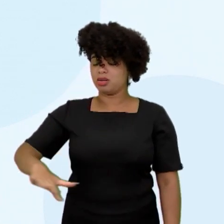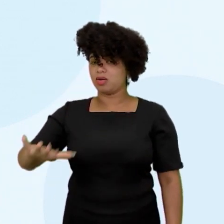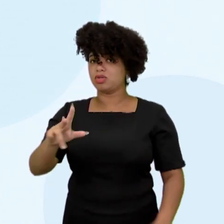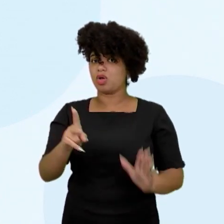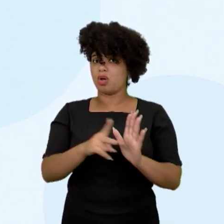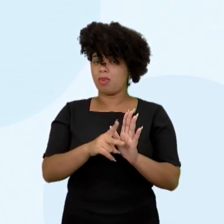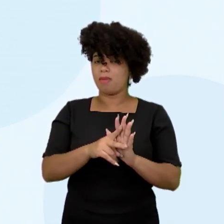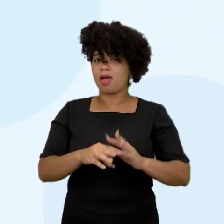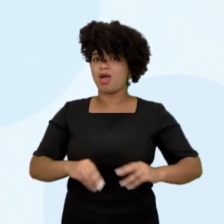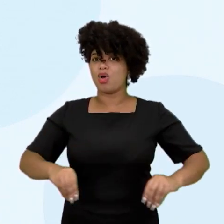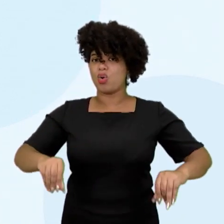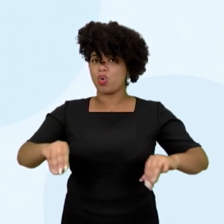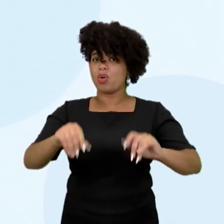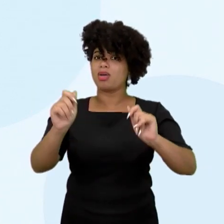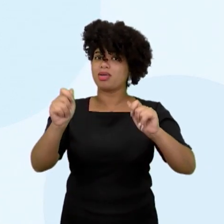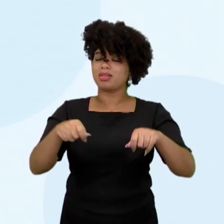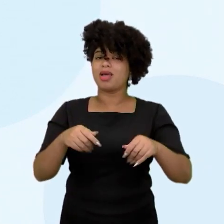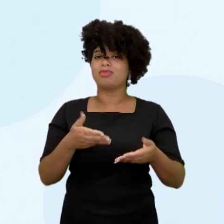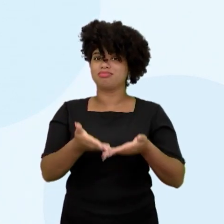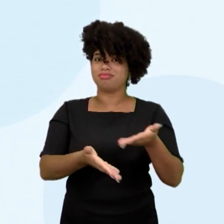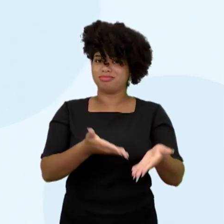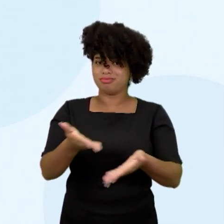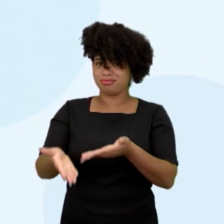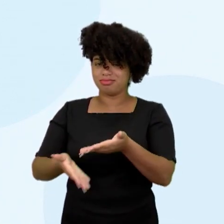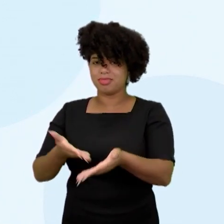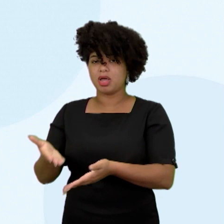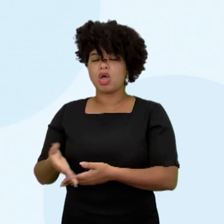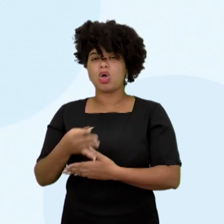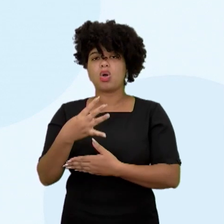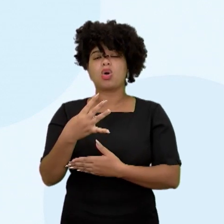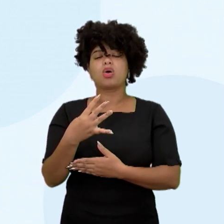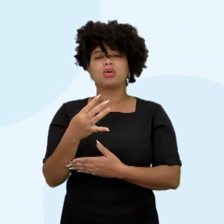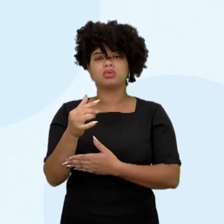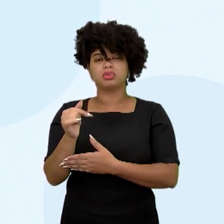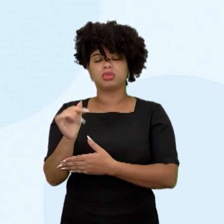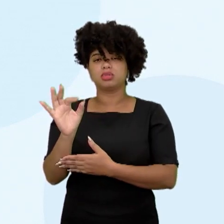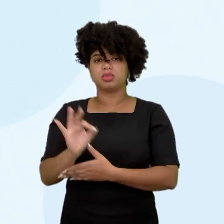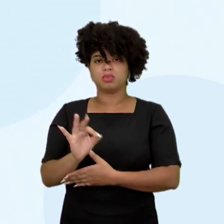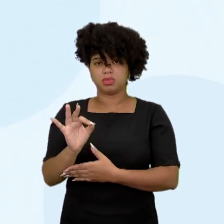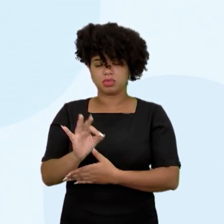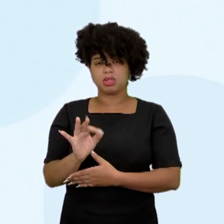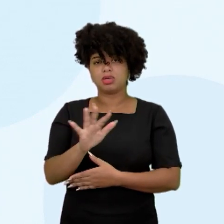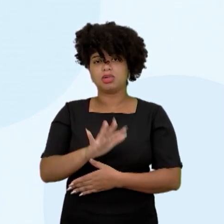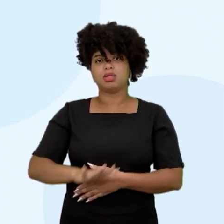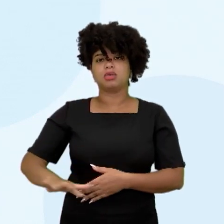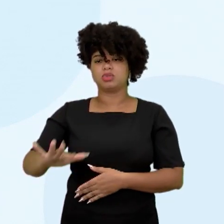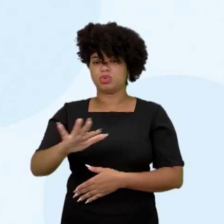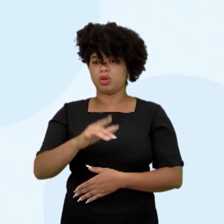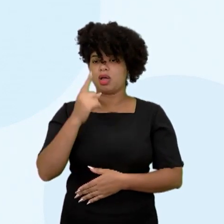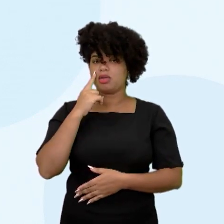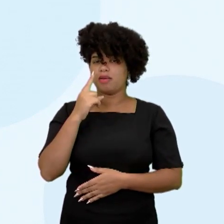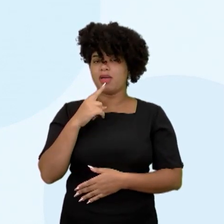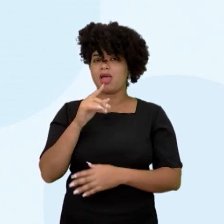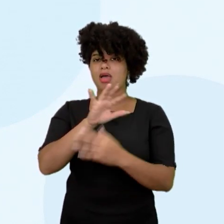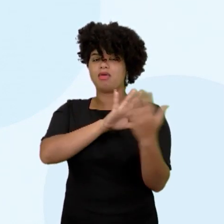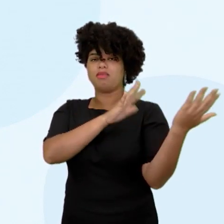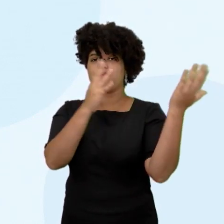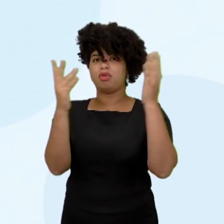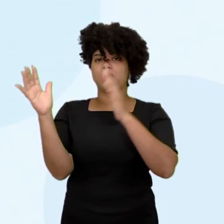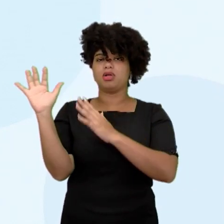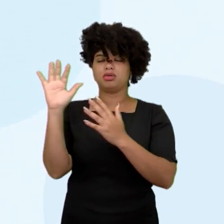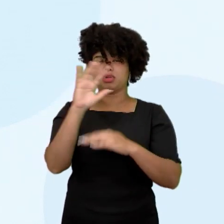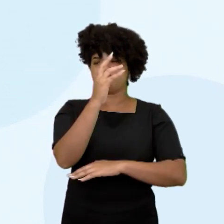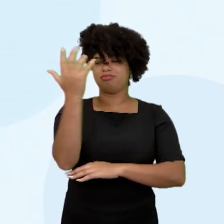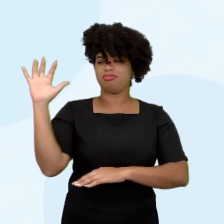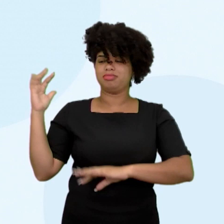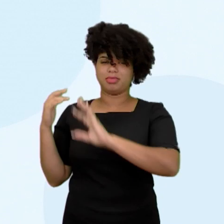terras cultiváveis no mundo. Cerca de 47% da região ainda estão cobertos de florestas. Mas